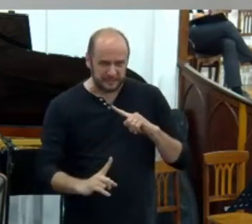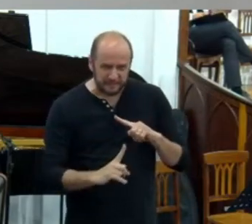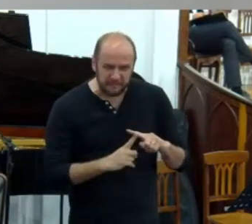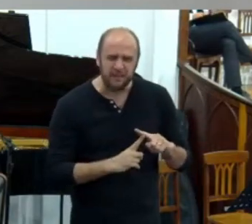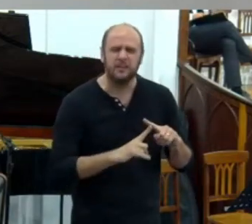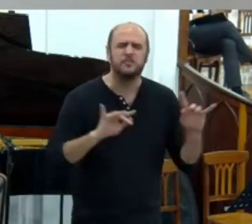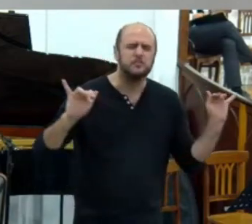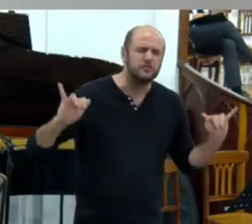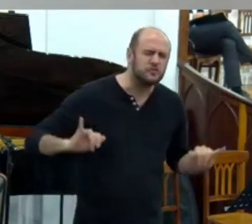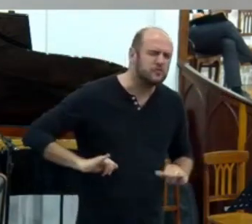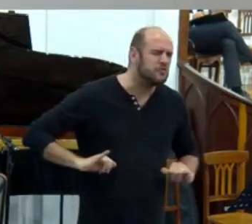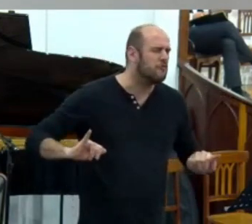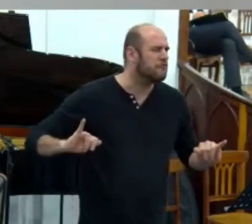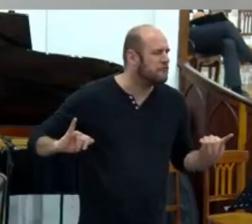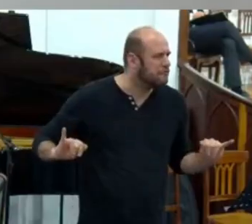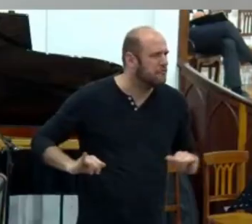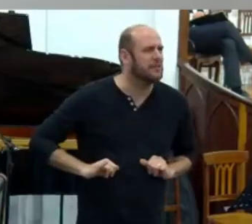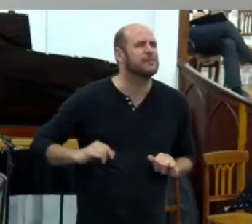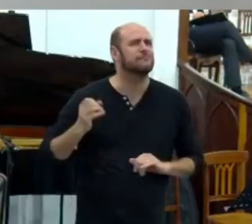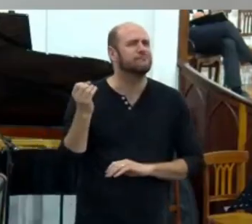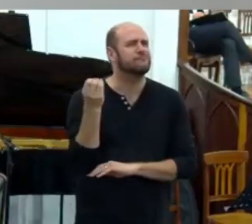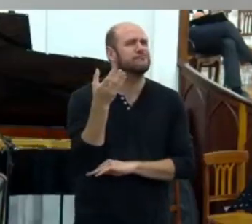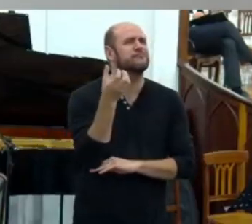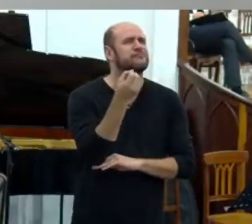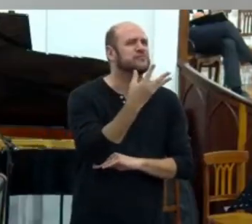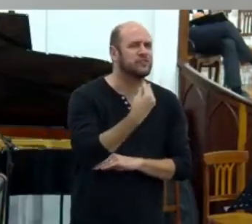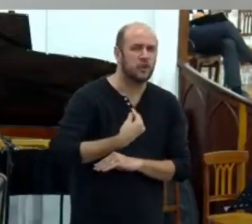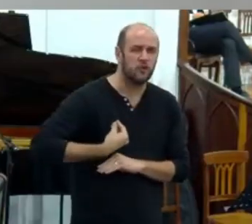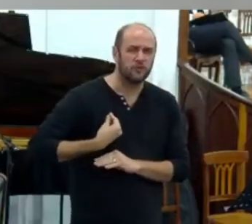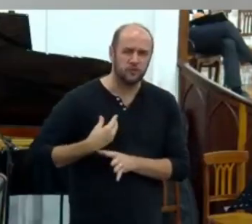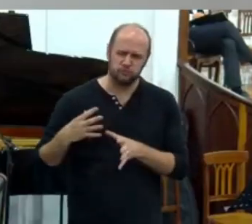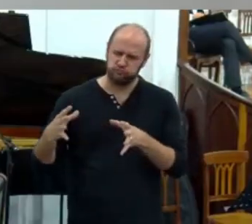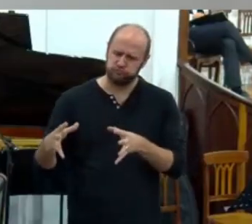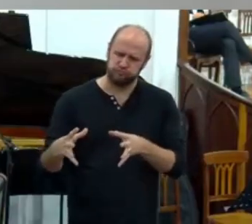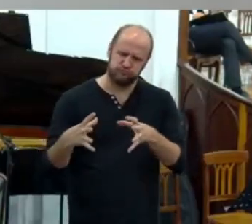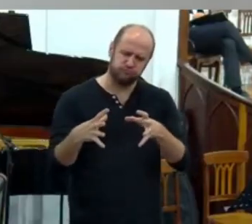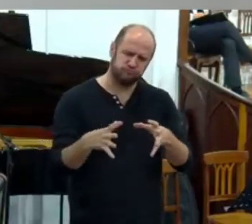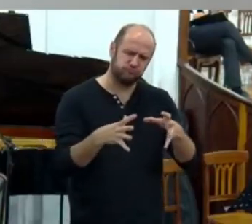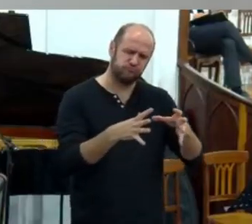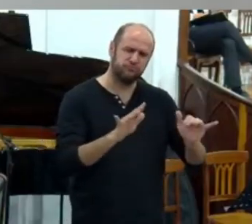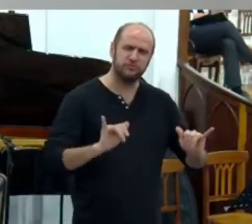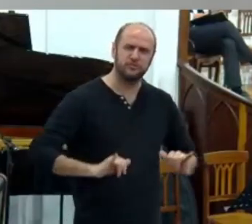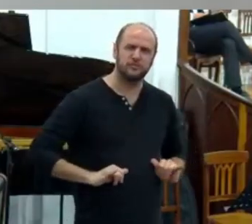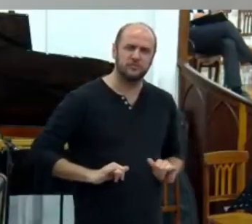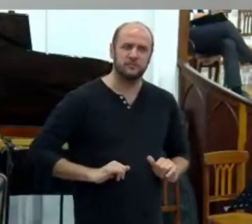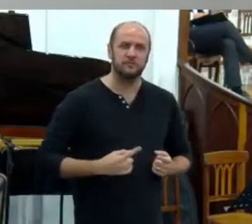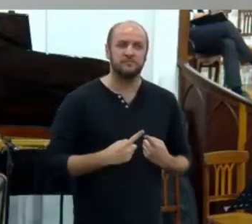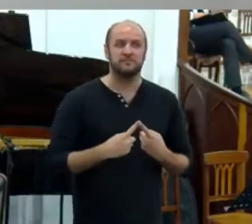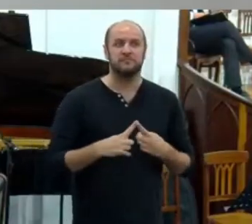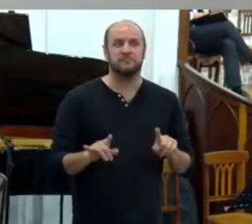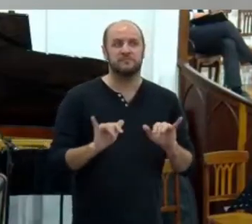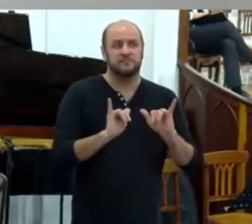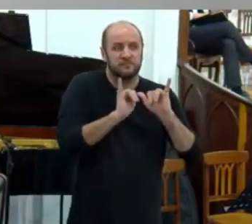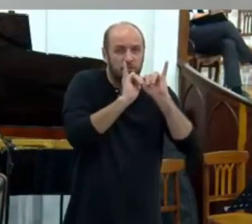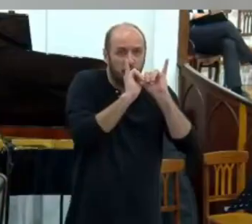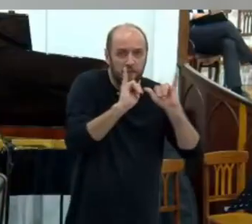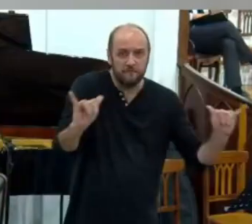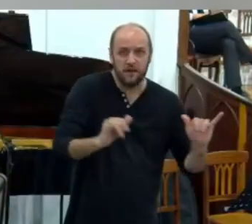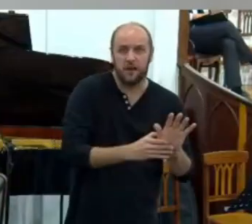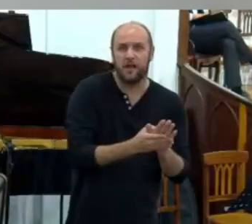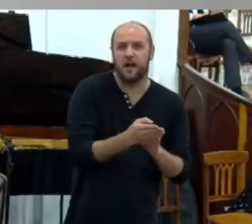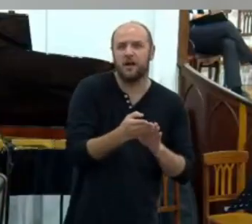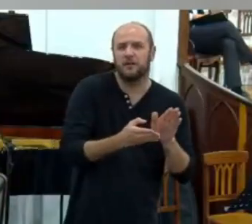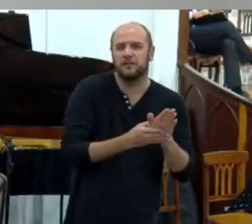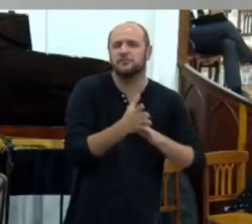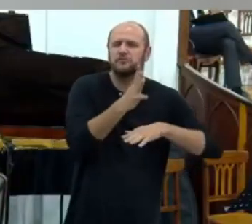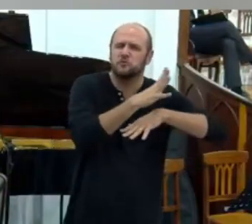sofre ao longo de sua peregrinação. Mas eis aqui uma mensagem, uma palavra de consolo.